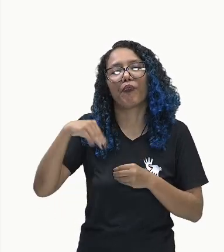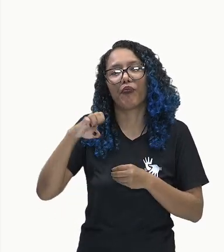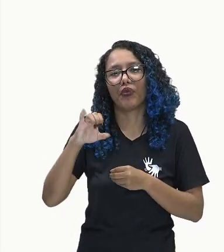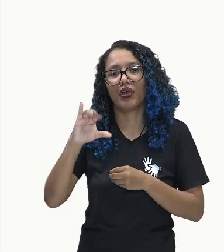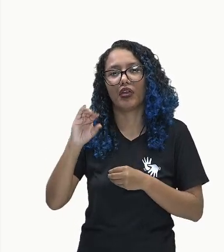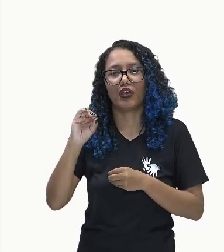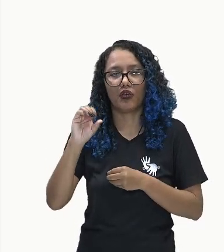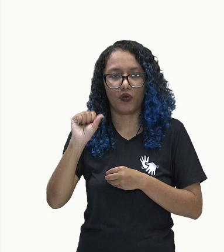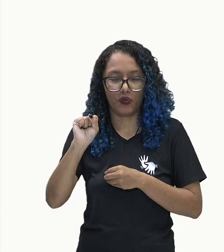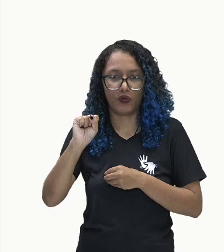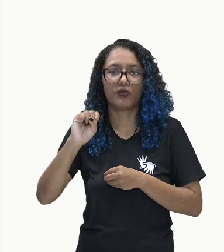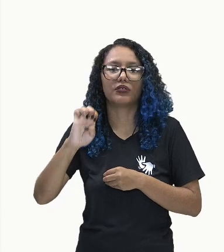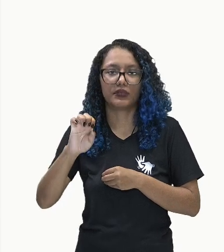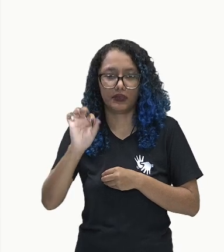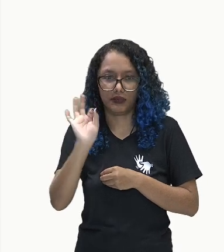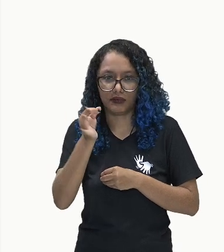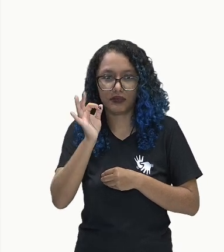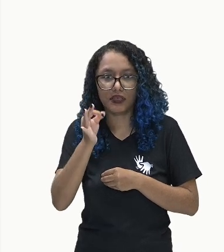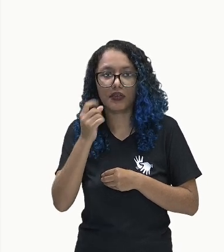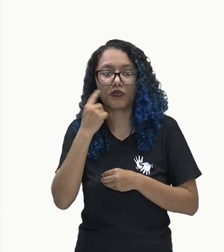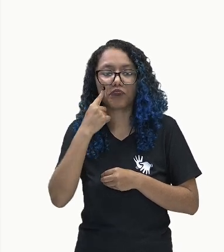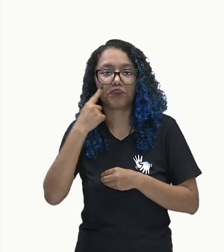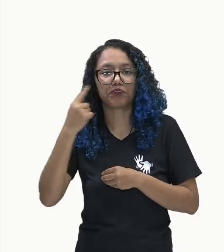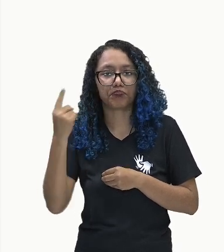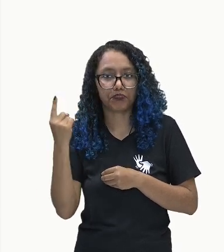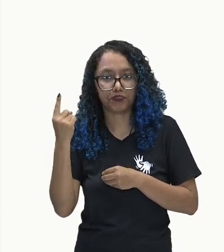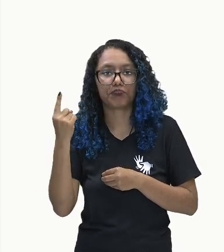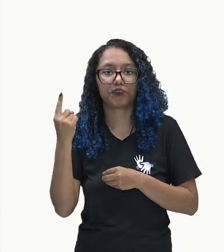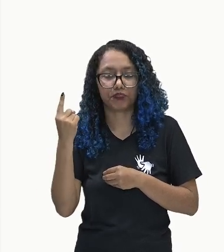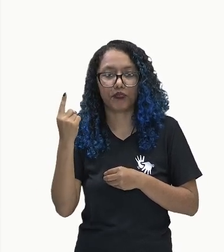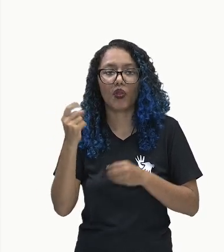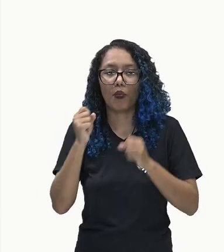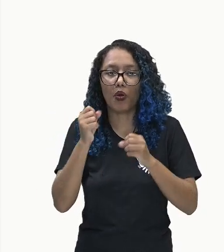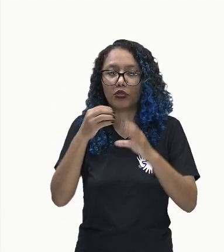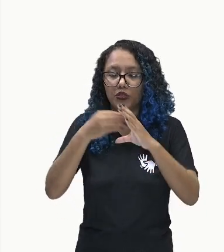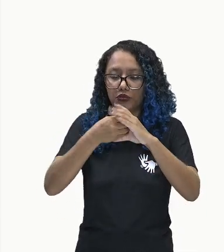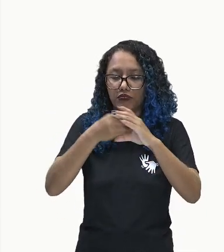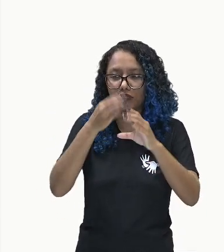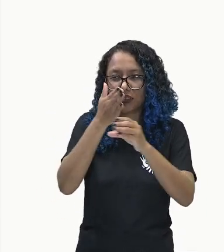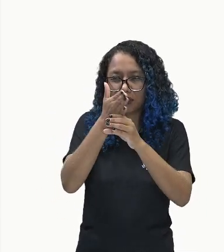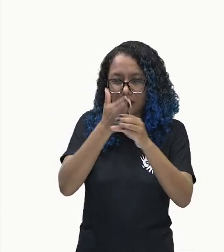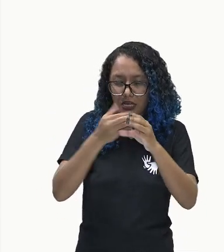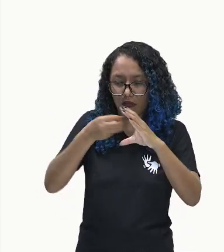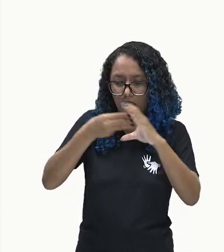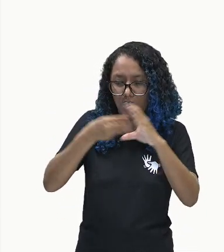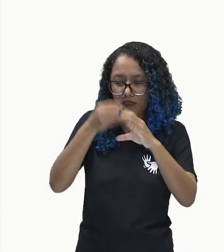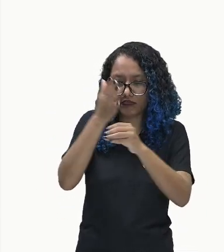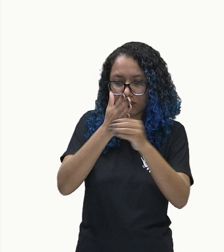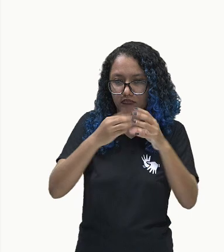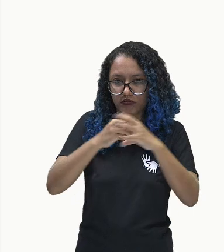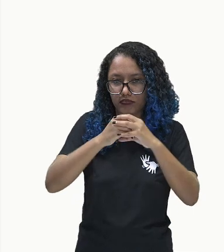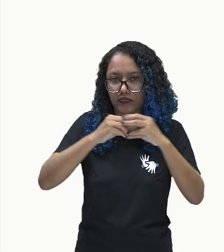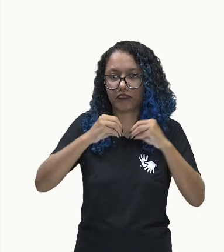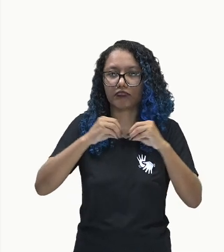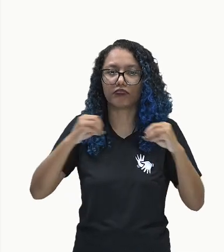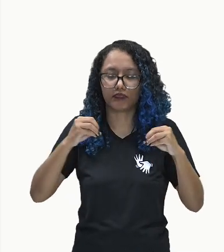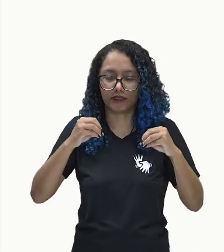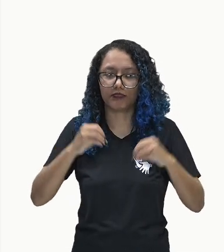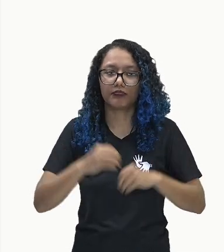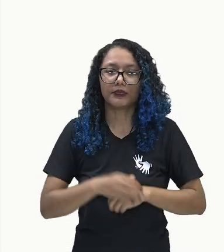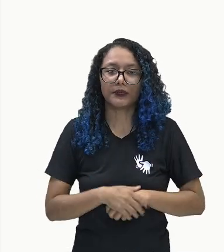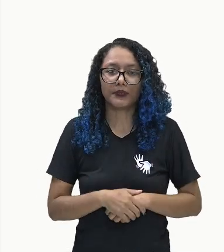meiose, tá? Então aqui, ó, divisão celular por meiose. E no caso